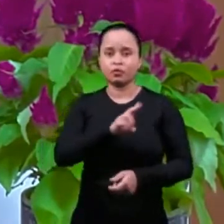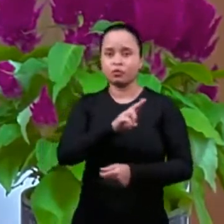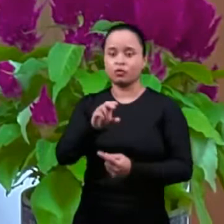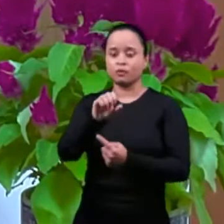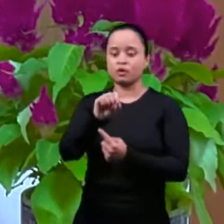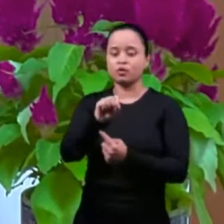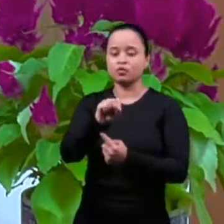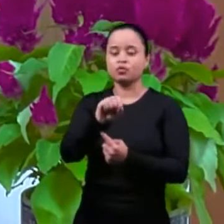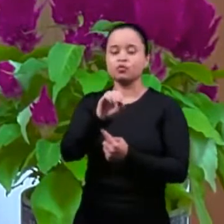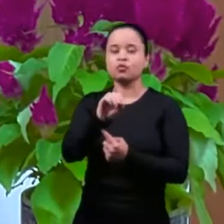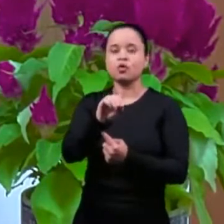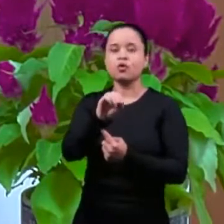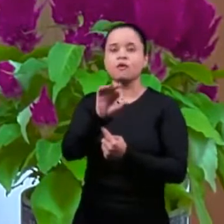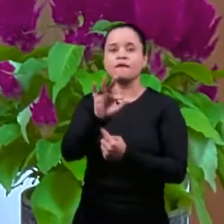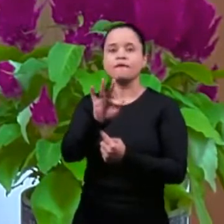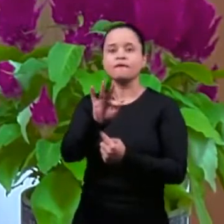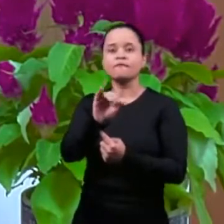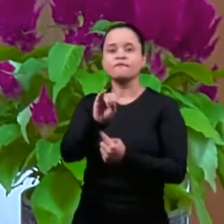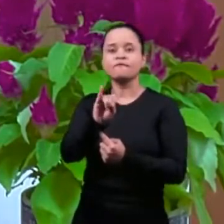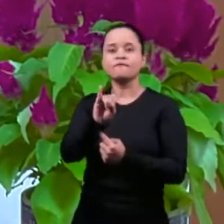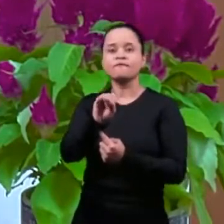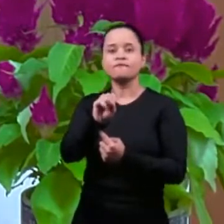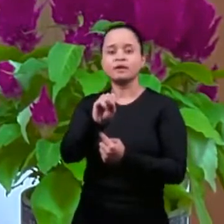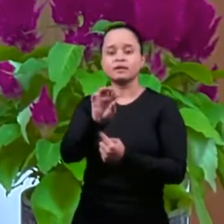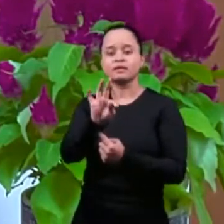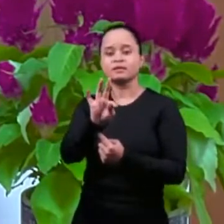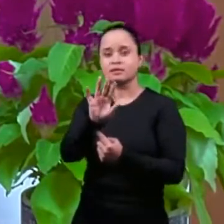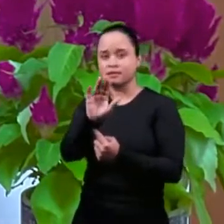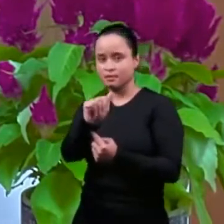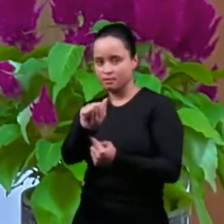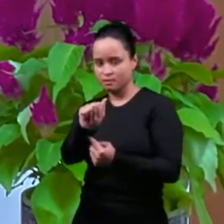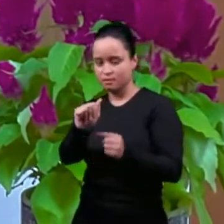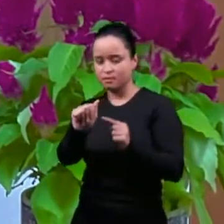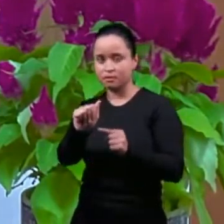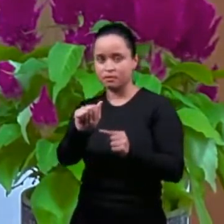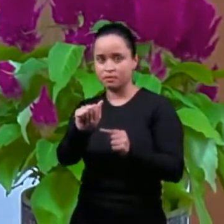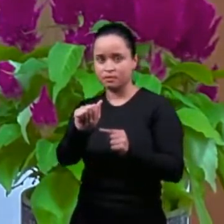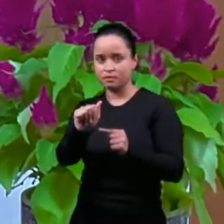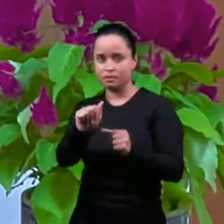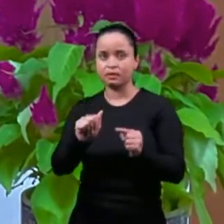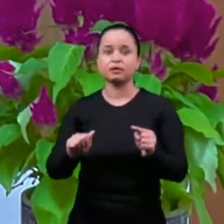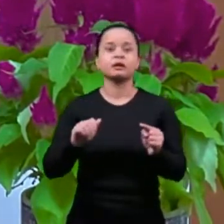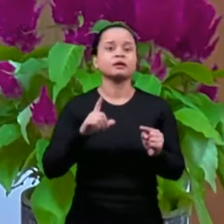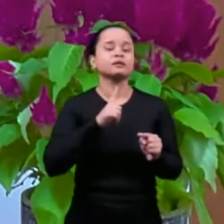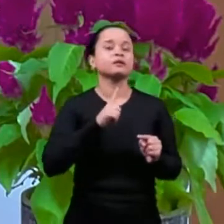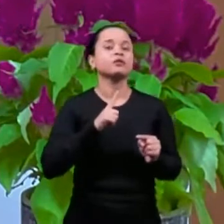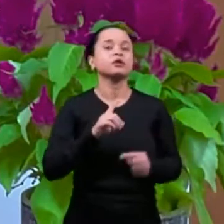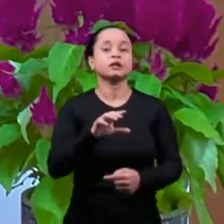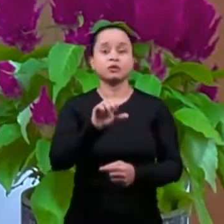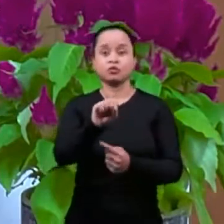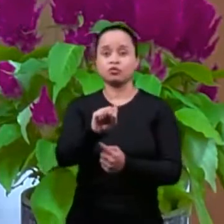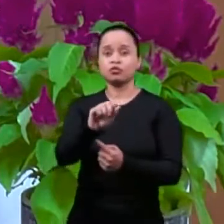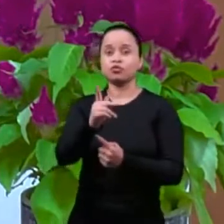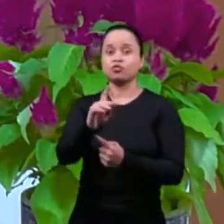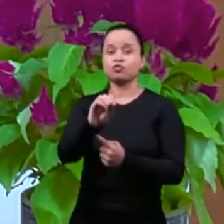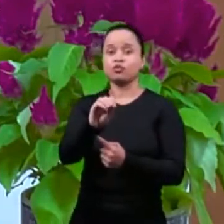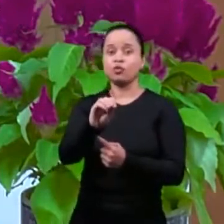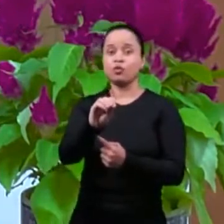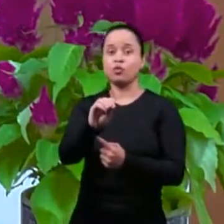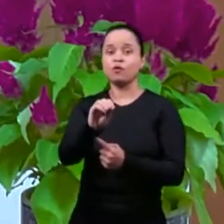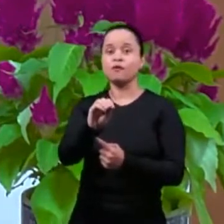é? Porque fala de sofista, vem de Sofia, não é? Que é sabedoria, que